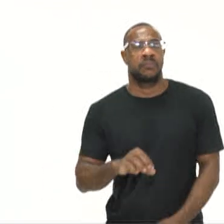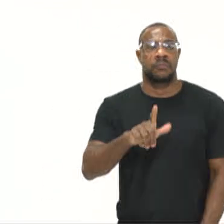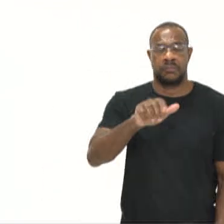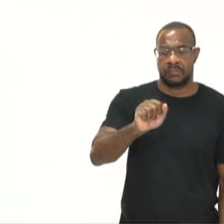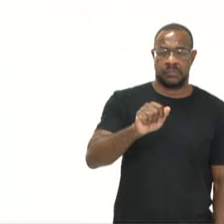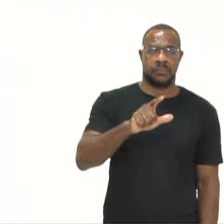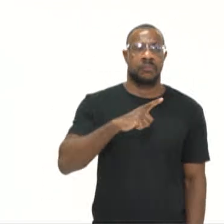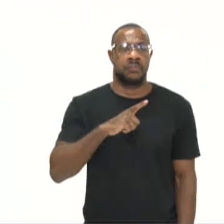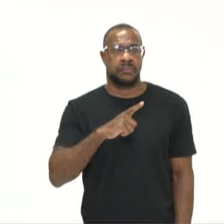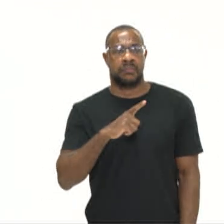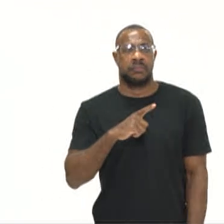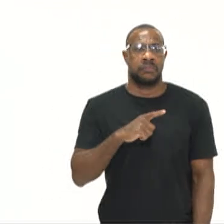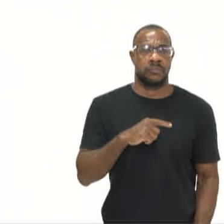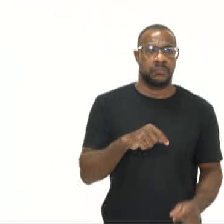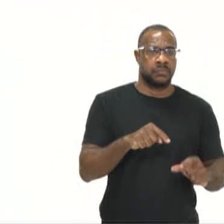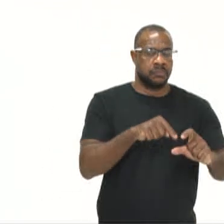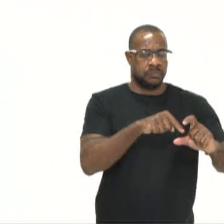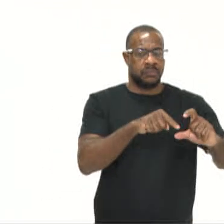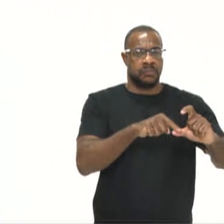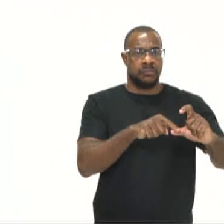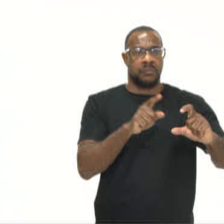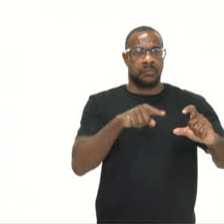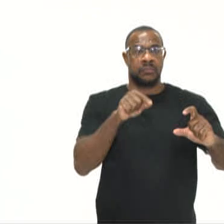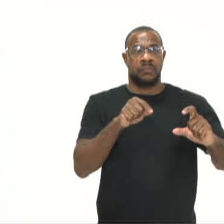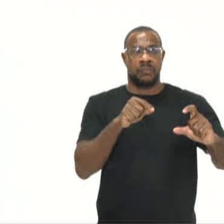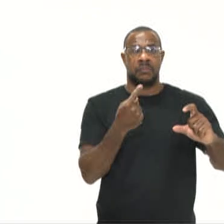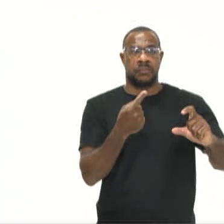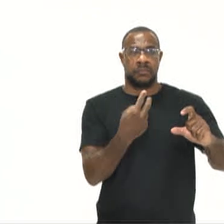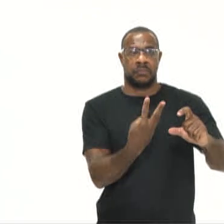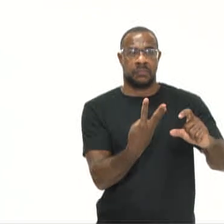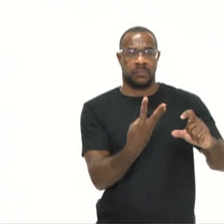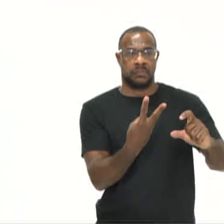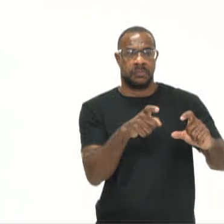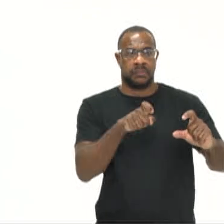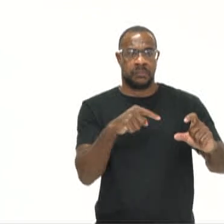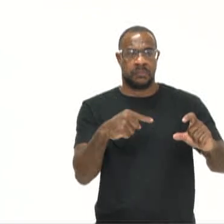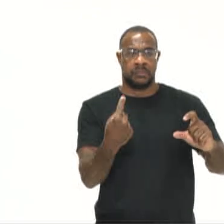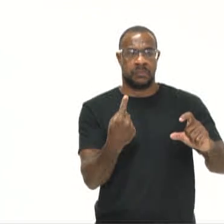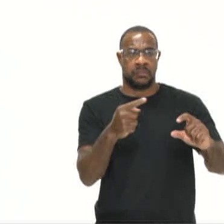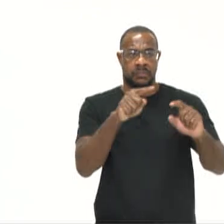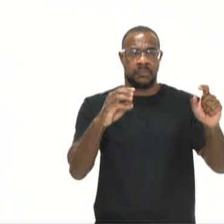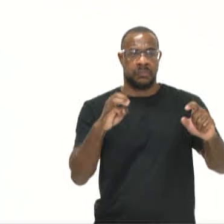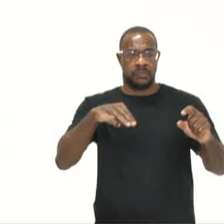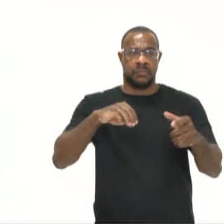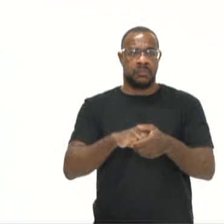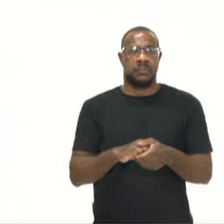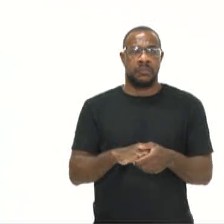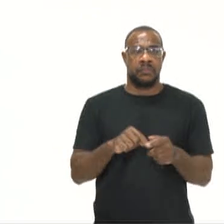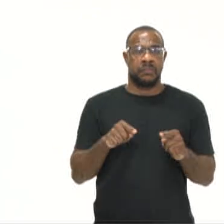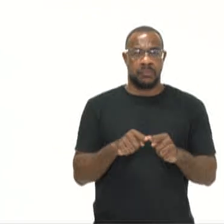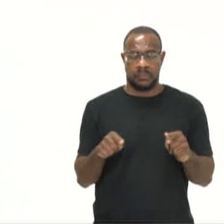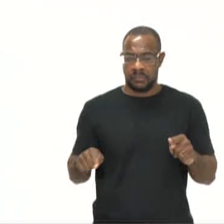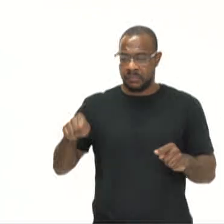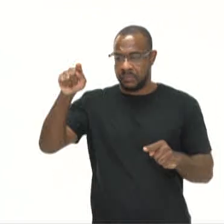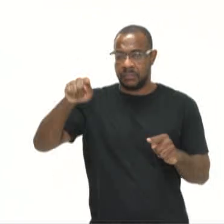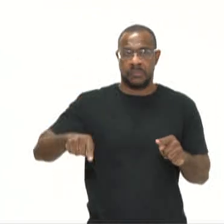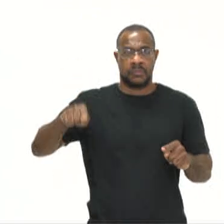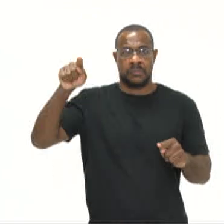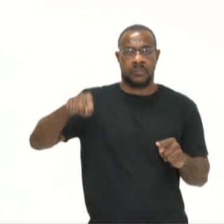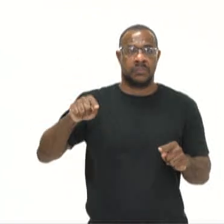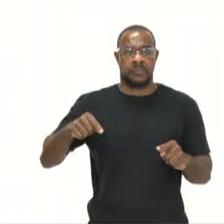menos 1 centímetros. É essa a medida do lado. E a área desse quadrado é 64 centímetros